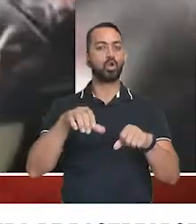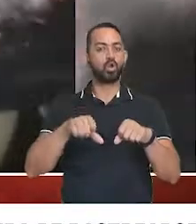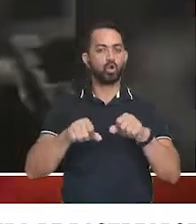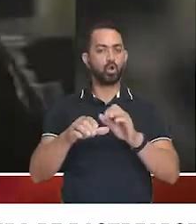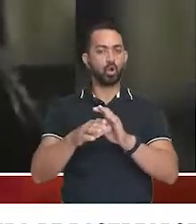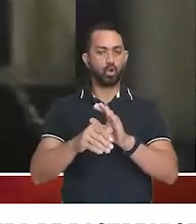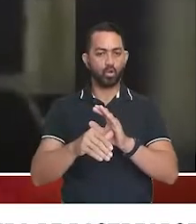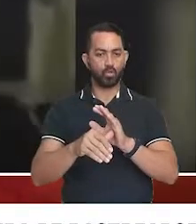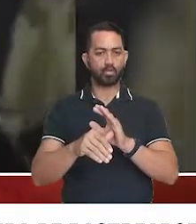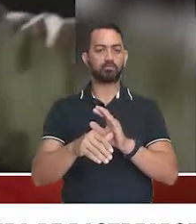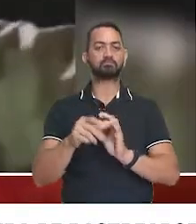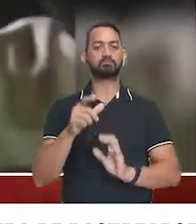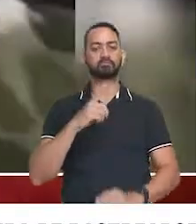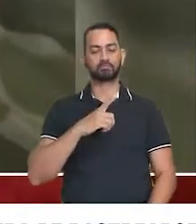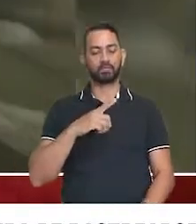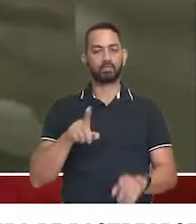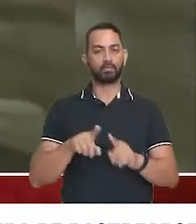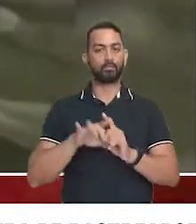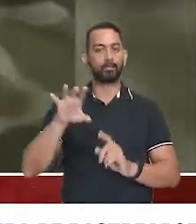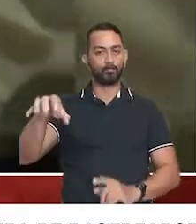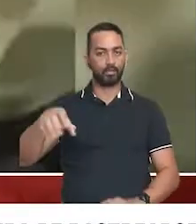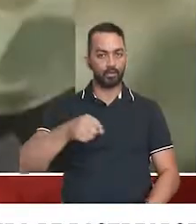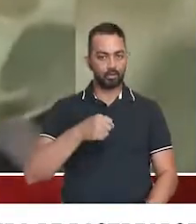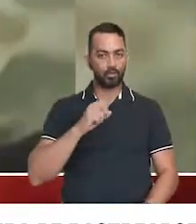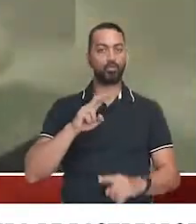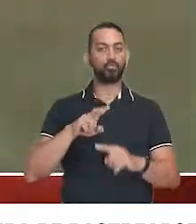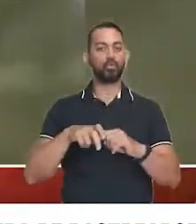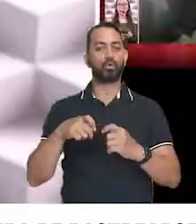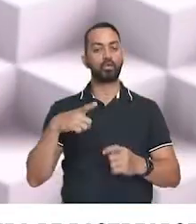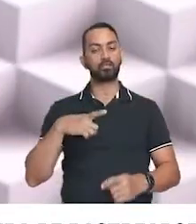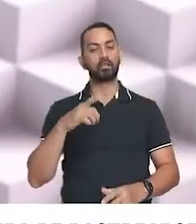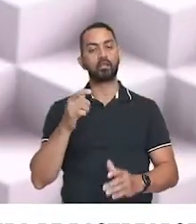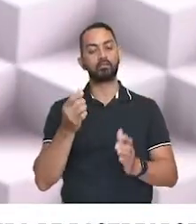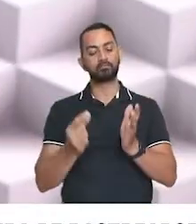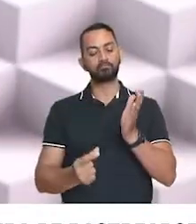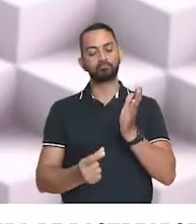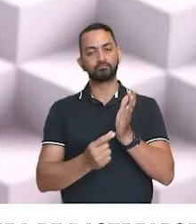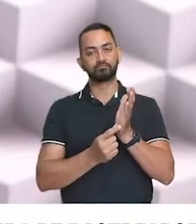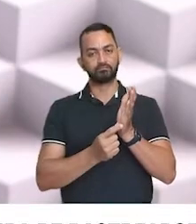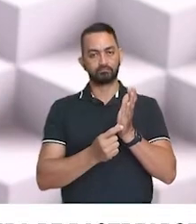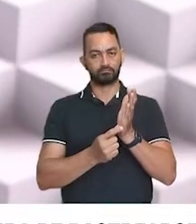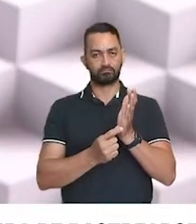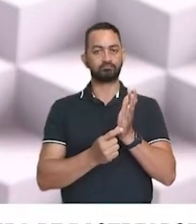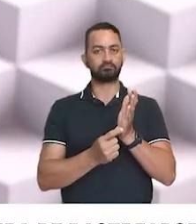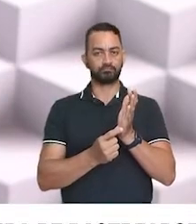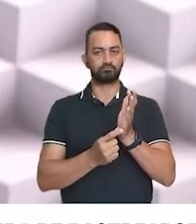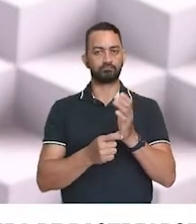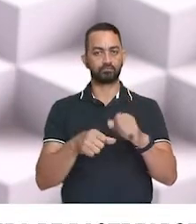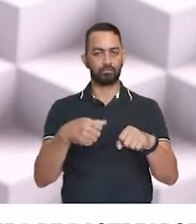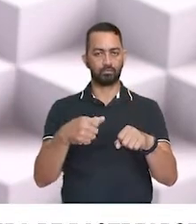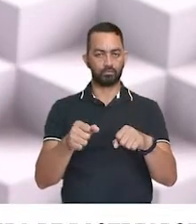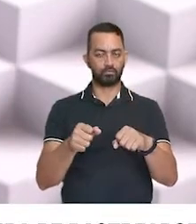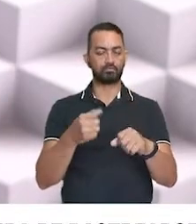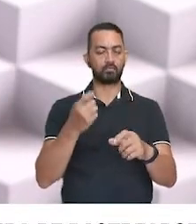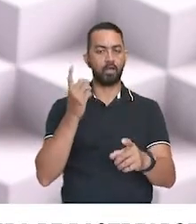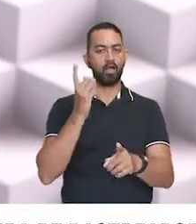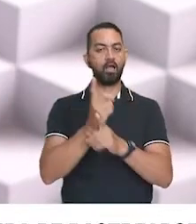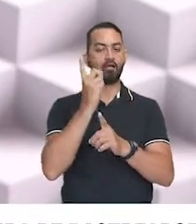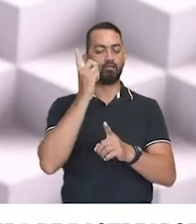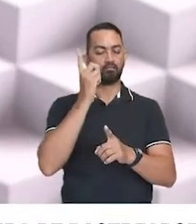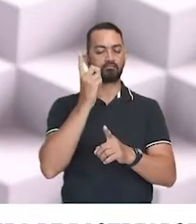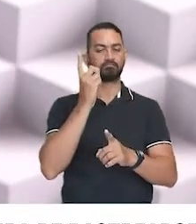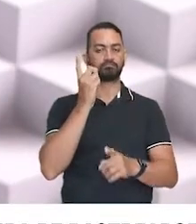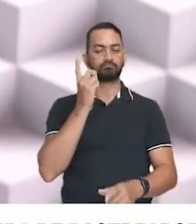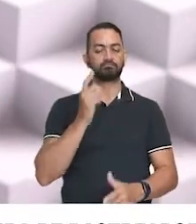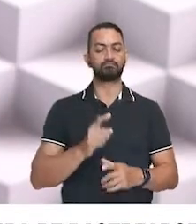é furtada viu e a segunda vez também que a moto é recuperada por causa que a moto tinha né rastreamento e tudo